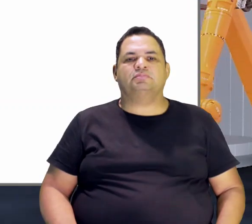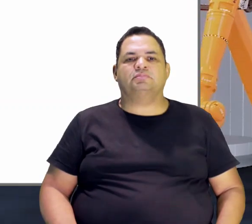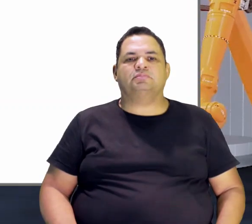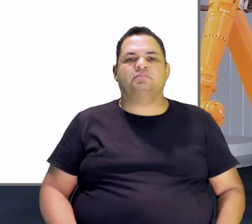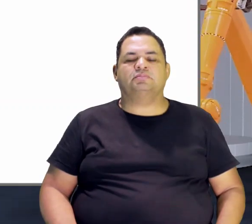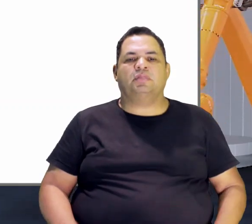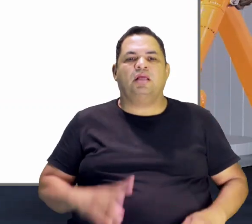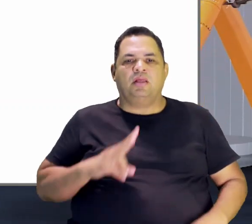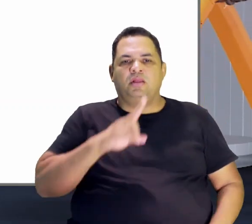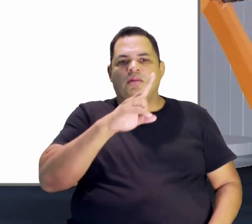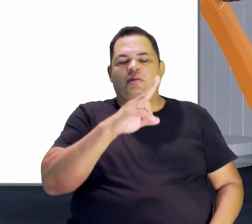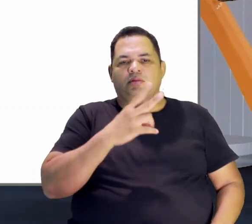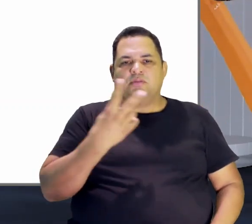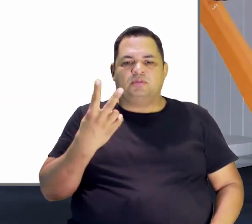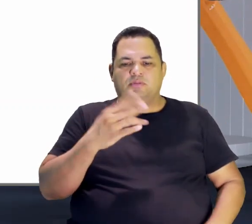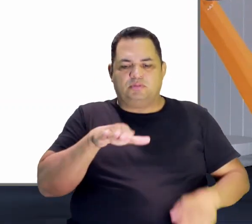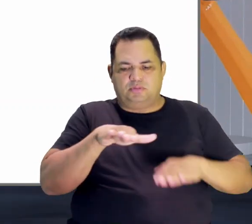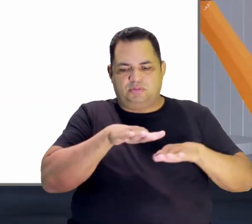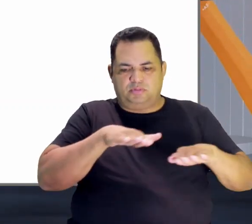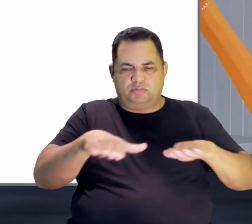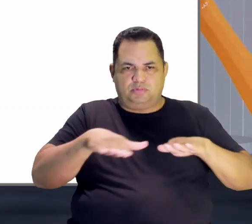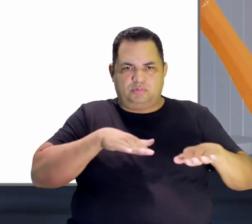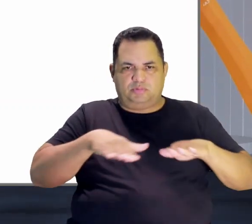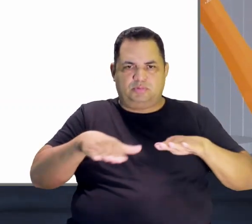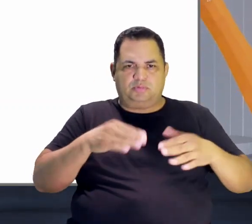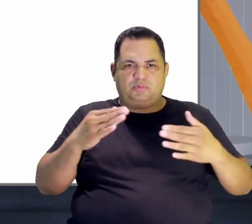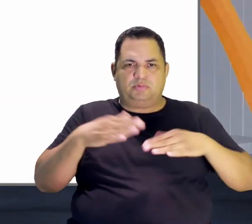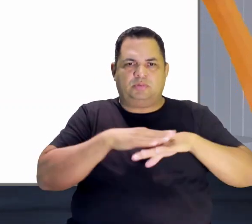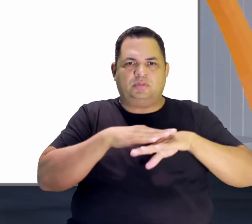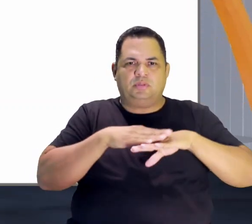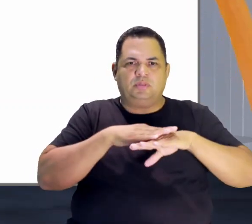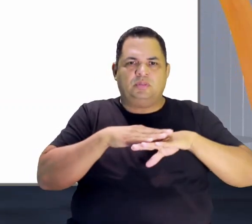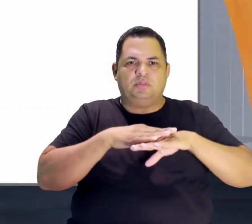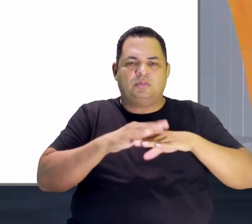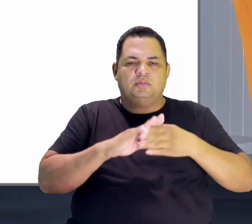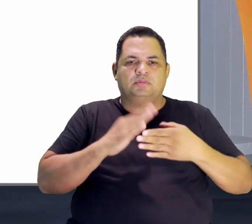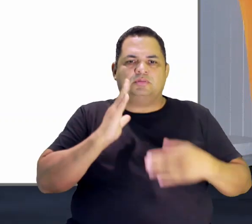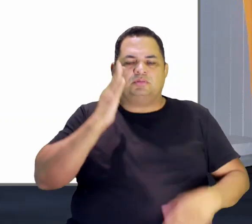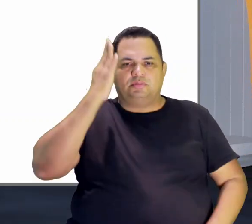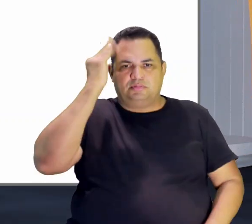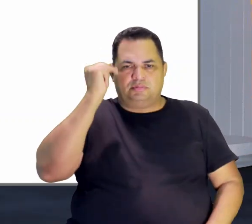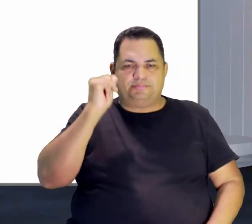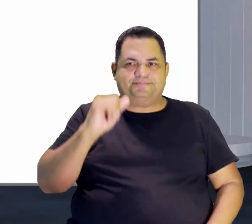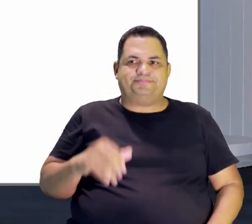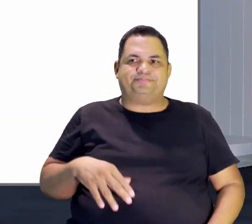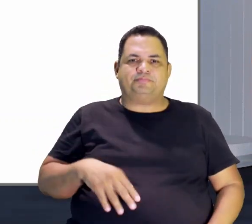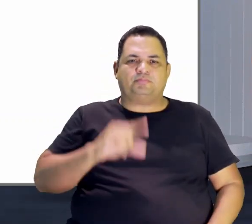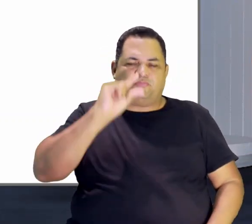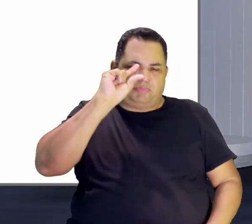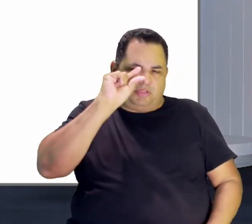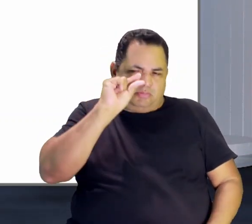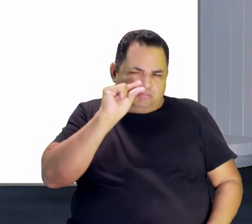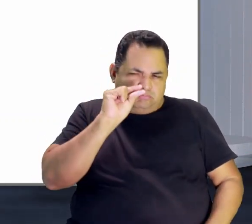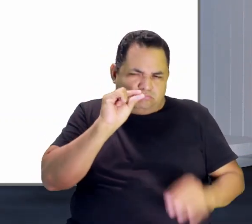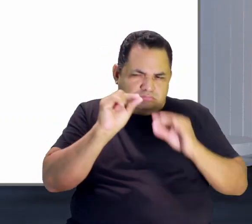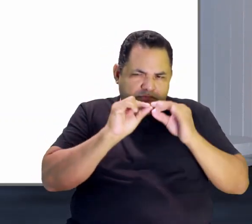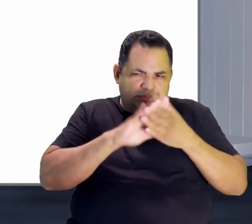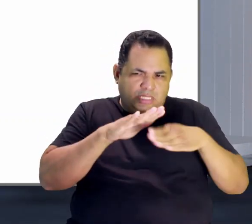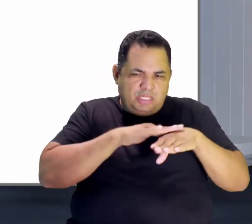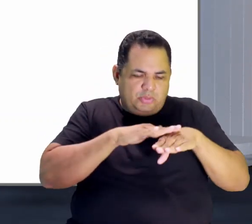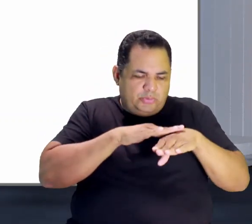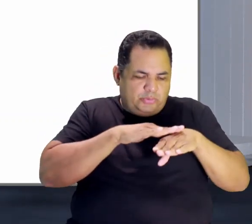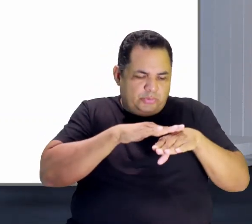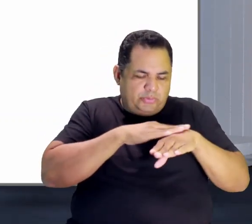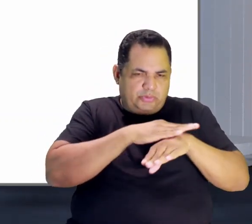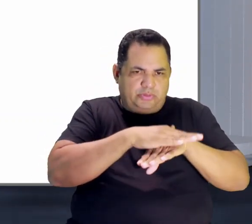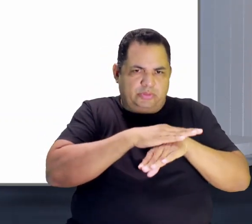A força é entre as duas superfícies, a força de contato, né? Porque sabe que mesmo por sejam minúsculos, nós temos ranhuras